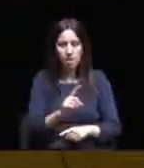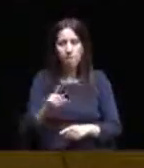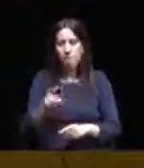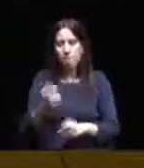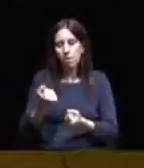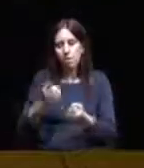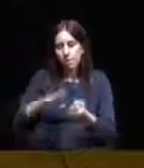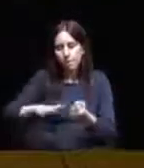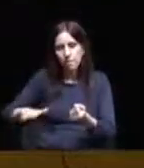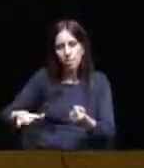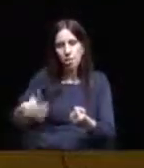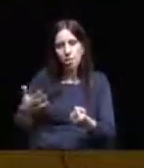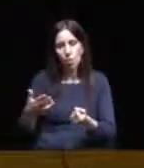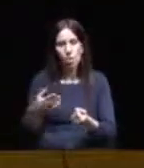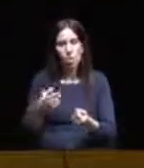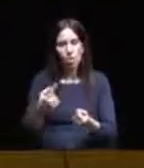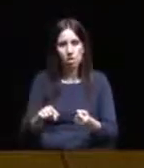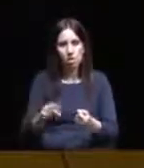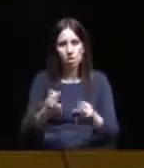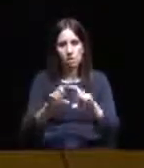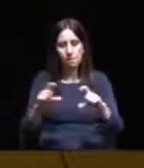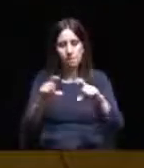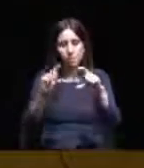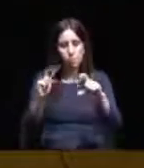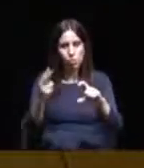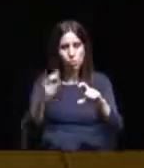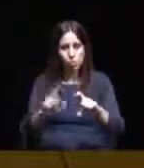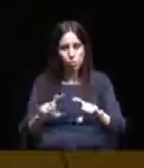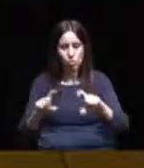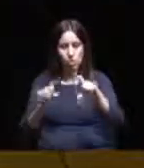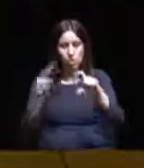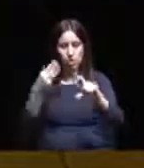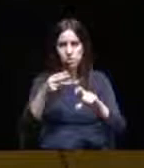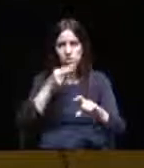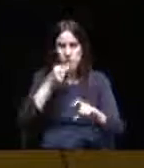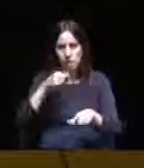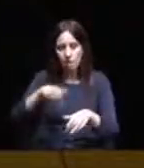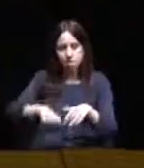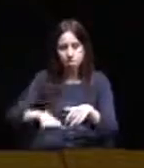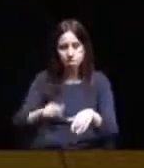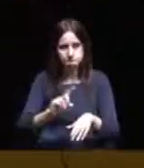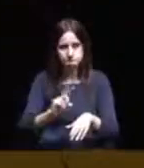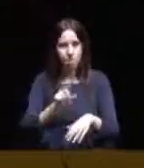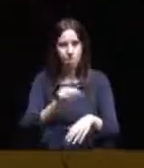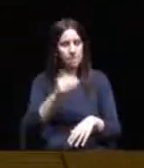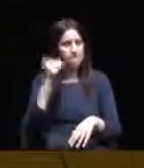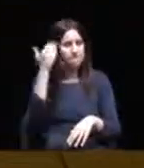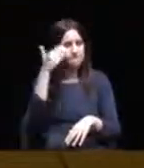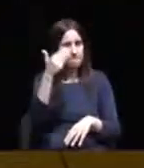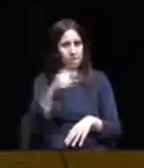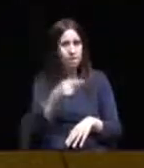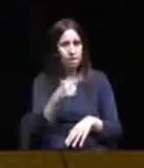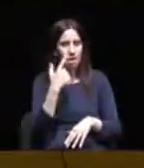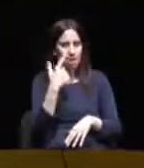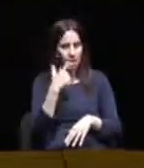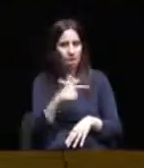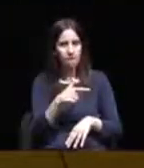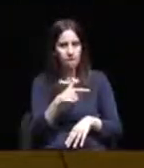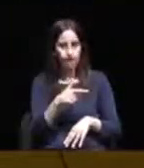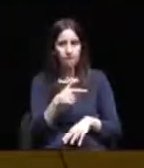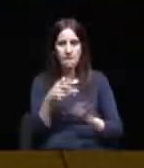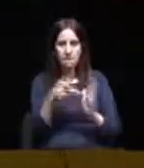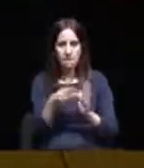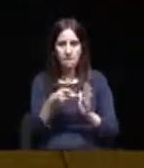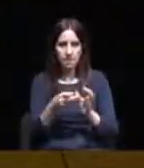parque ou dos edifícios com 2 a 3 pisos enterrados. Além disso, prevê-se que os novos usos acentuem o tráfego com